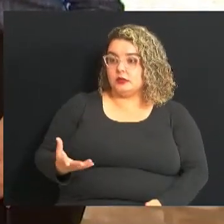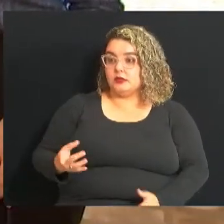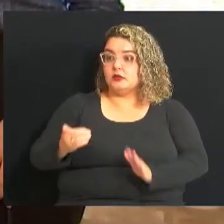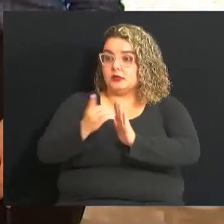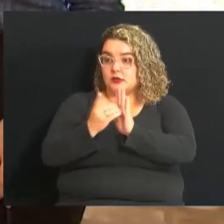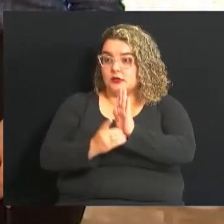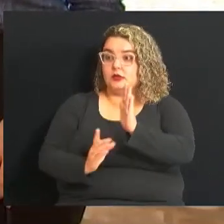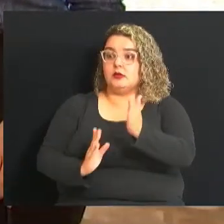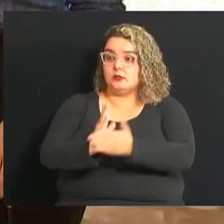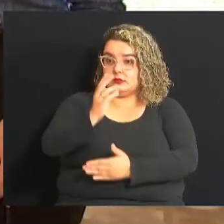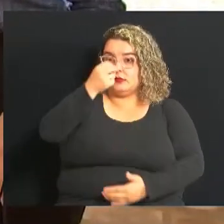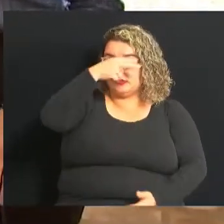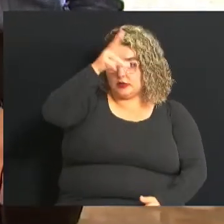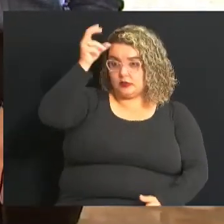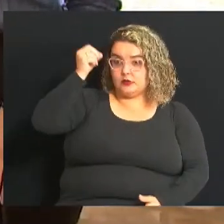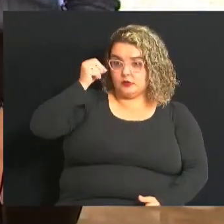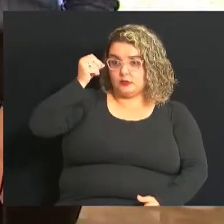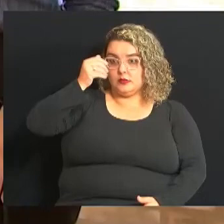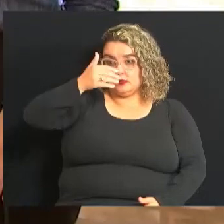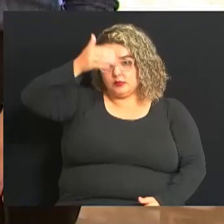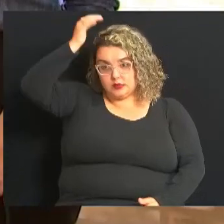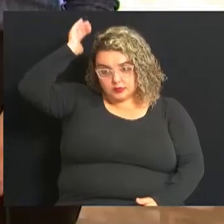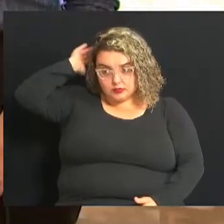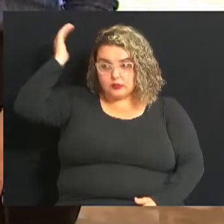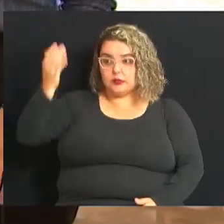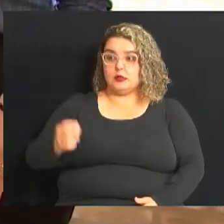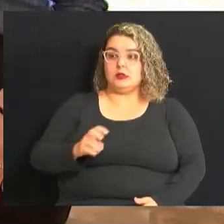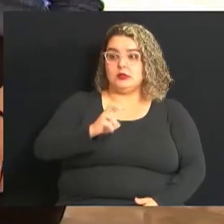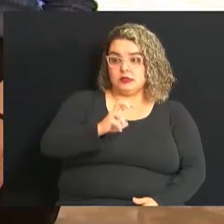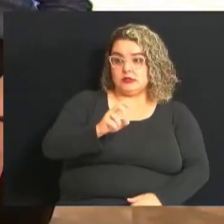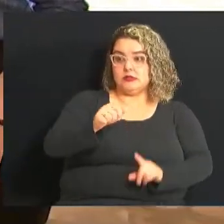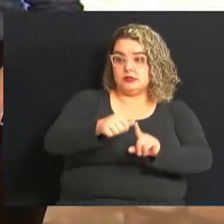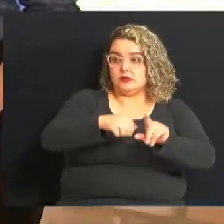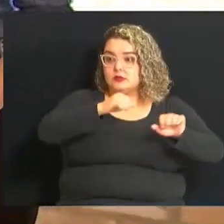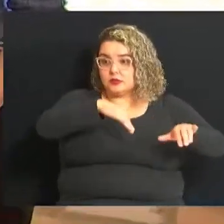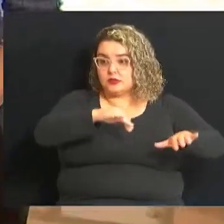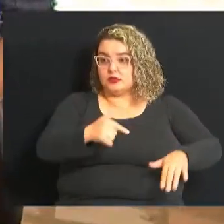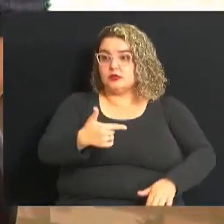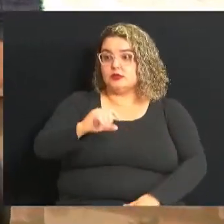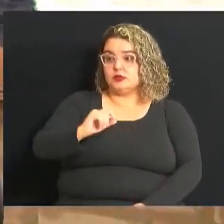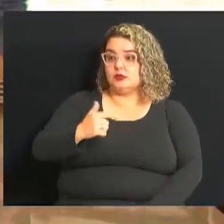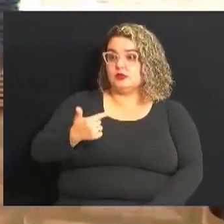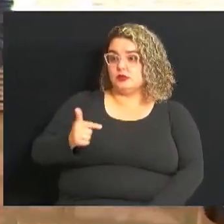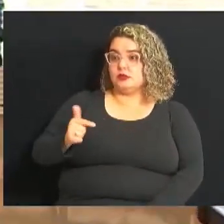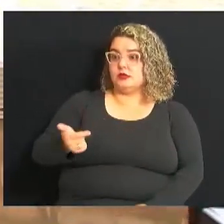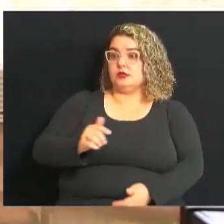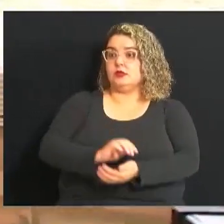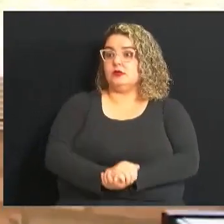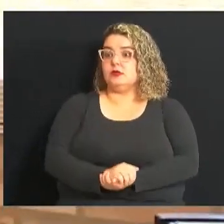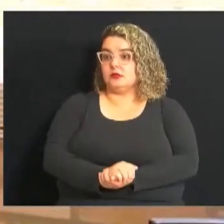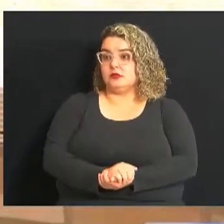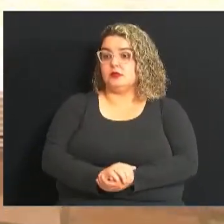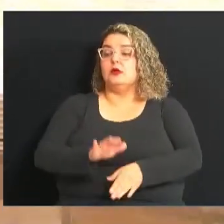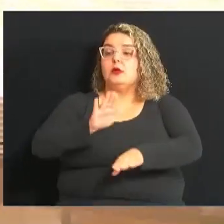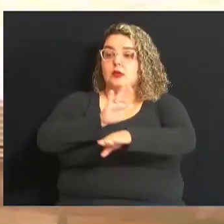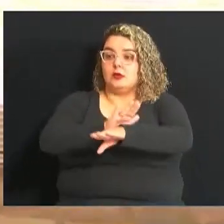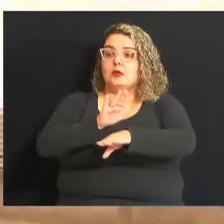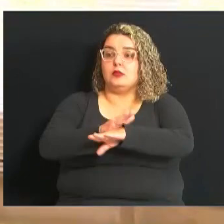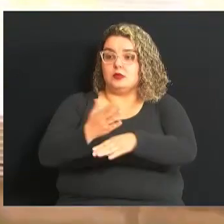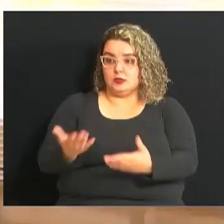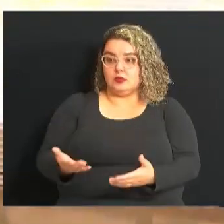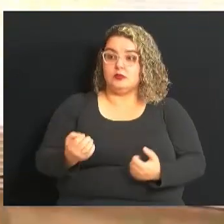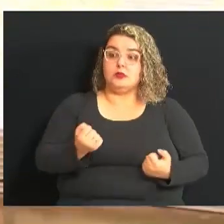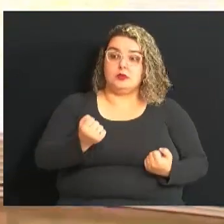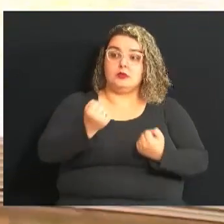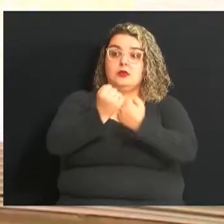pelo prefeito Dário Saad, em 5 de setembro agora, de 2022, com a ajuda, com muito apoio